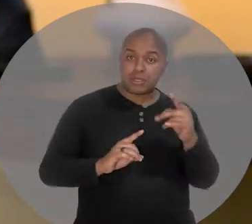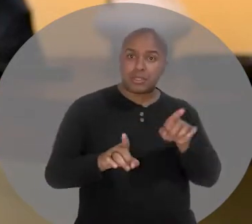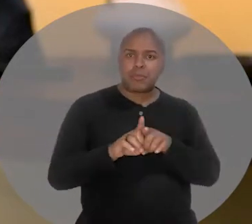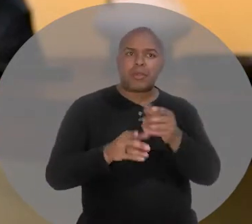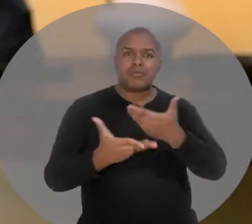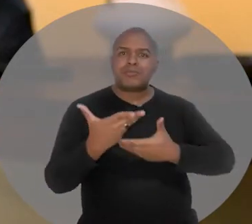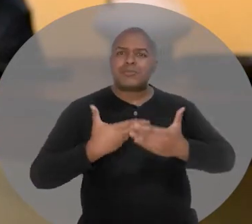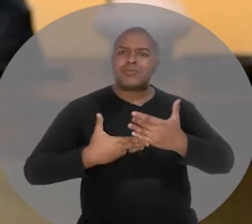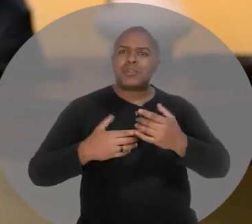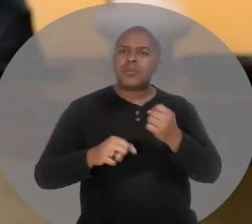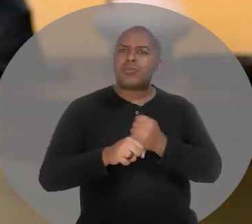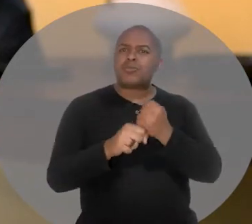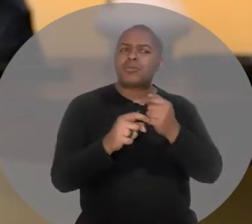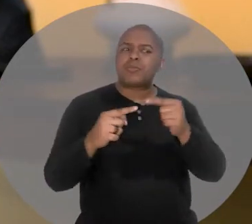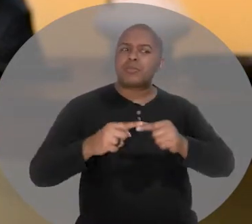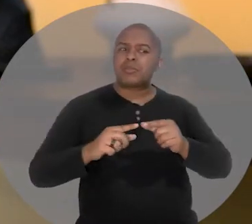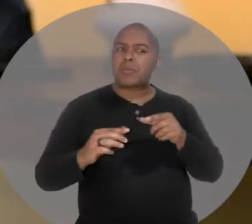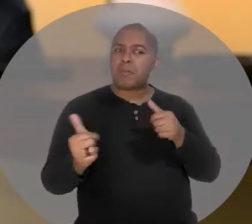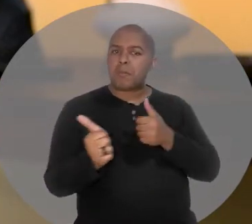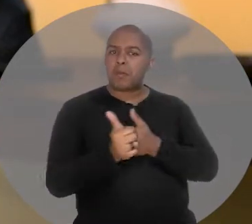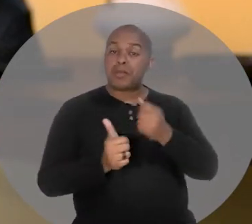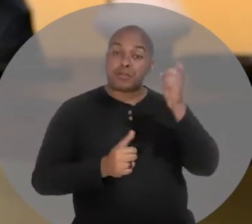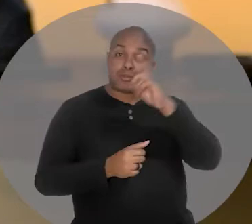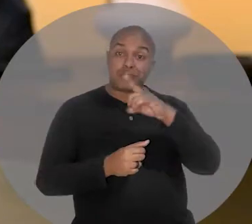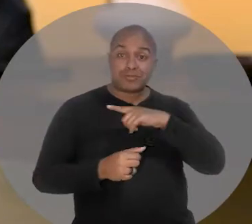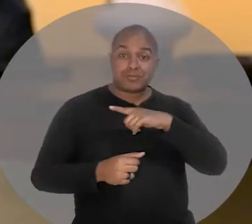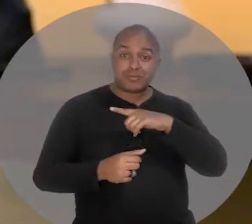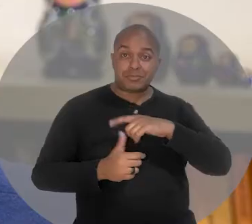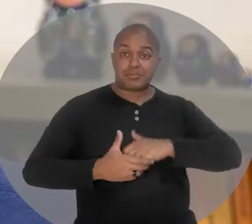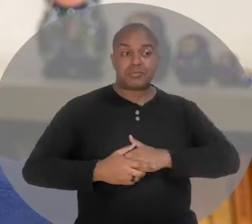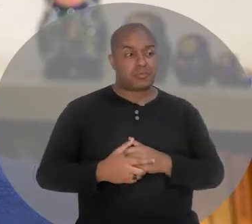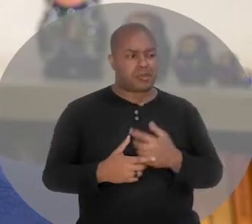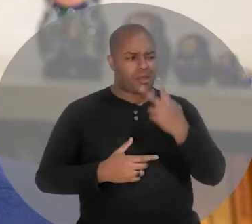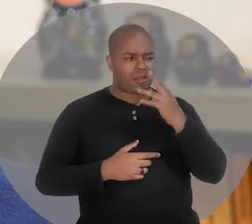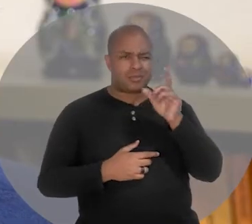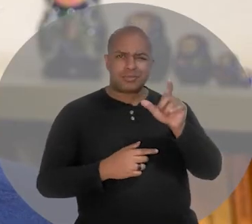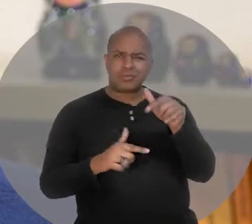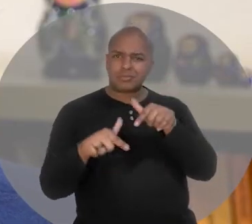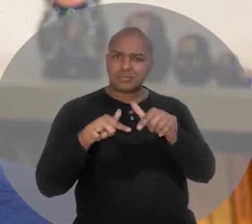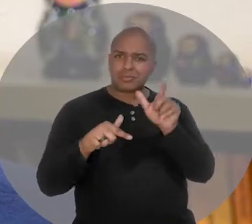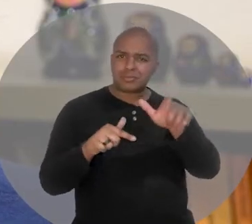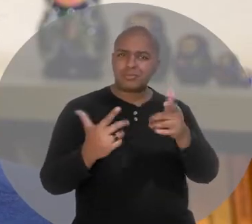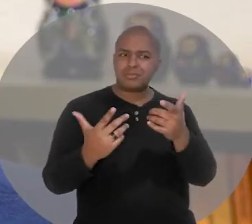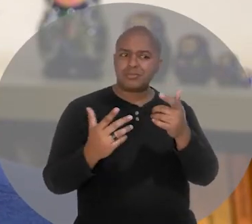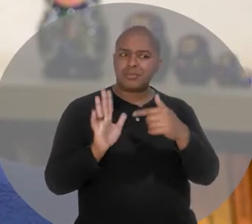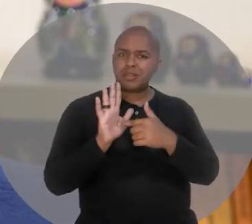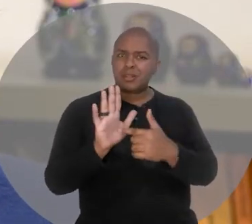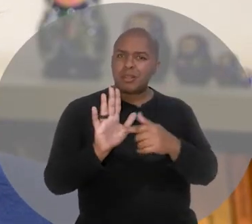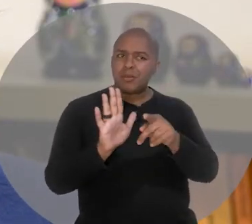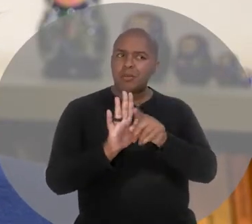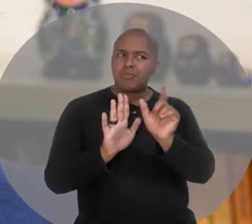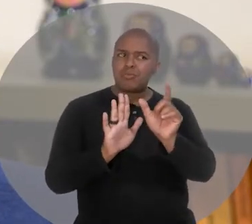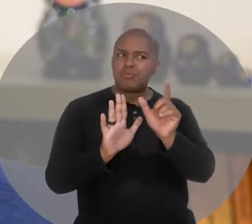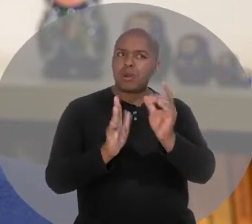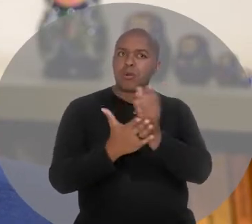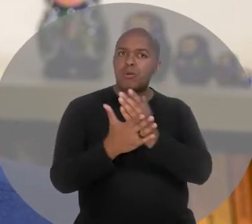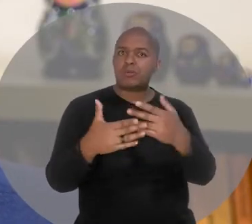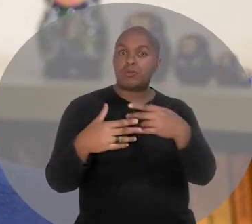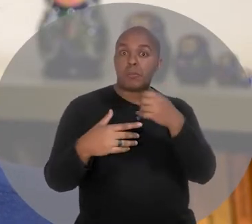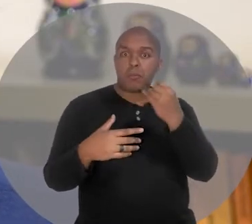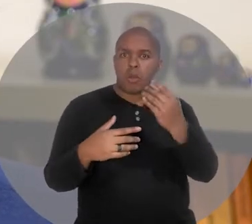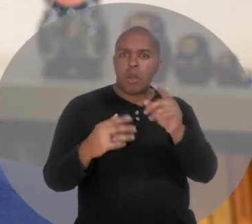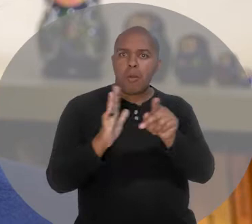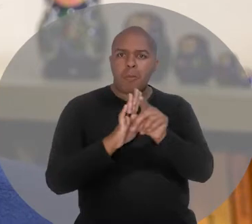deficiência, e as relações que se construíam em volta dessas dificuldades. Eu acho que esse trabalho, ele representa um